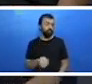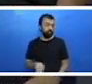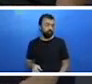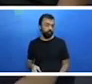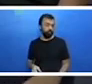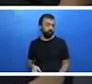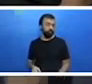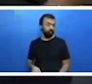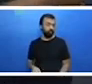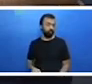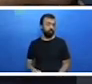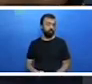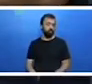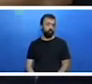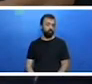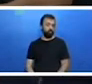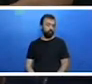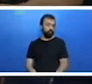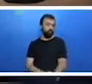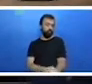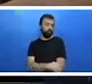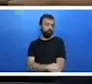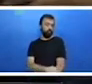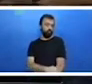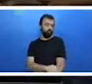1/10, 1/10.